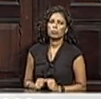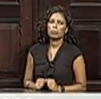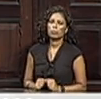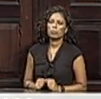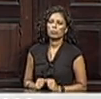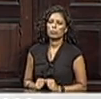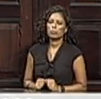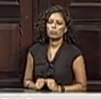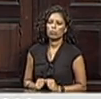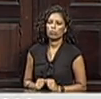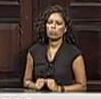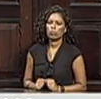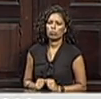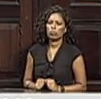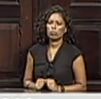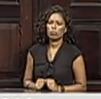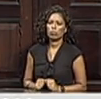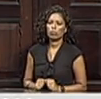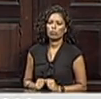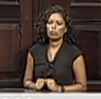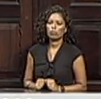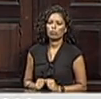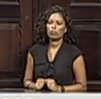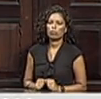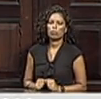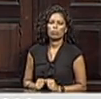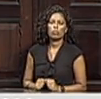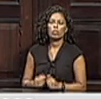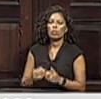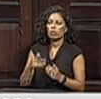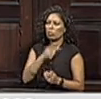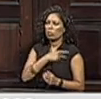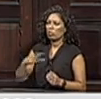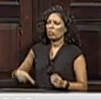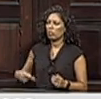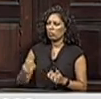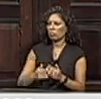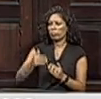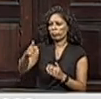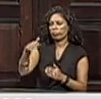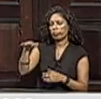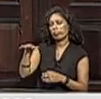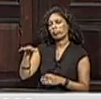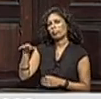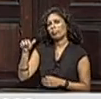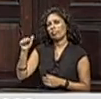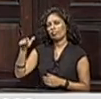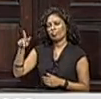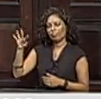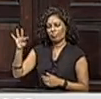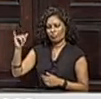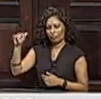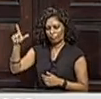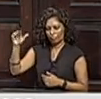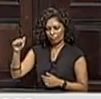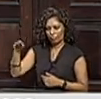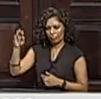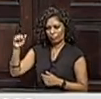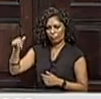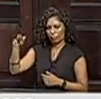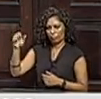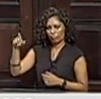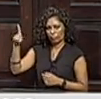6. A presidência fará chamadas. Deputado André Correia, André Lazzaroni, Átila Nunes, Benedito